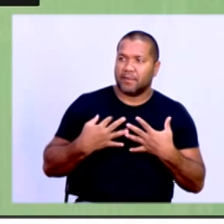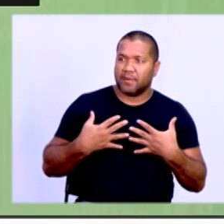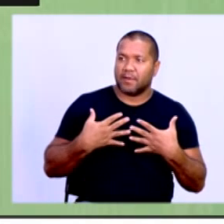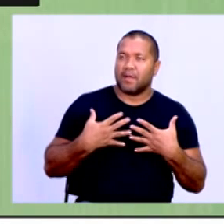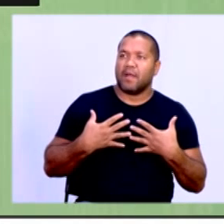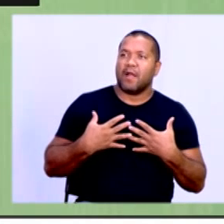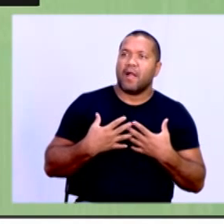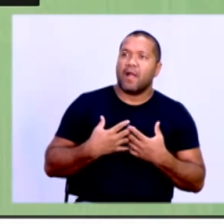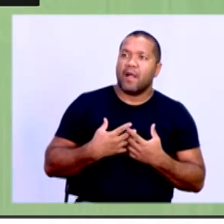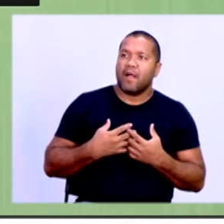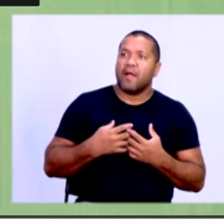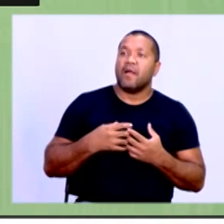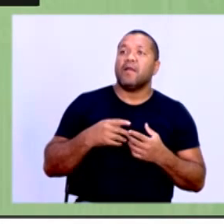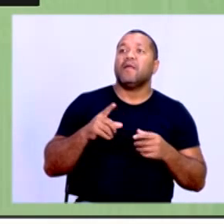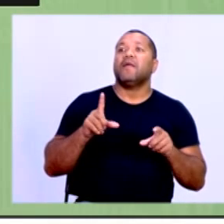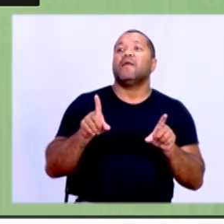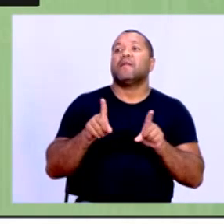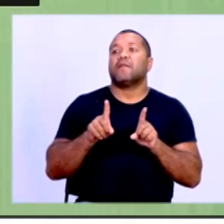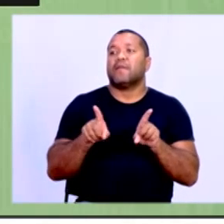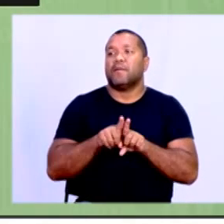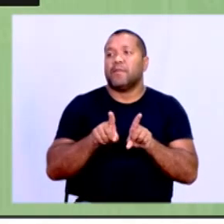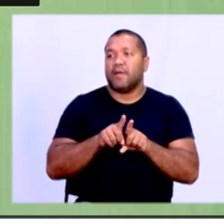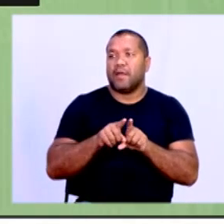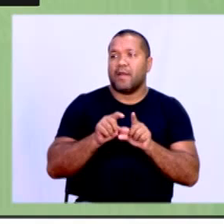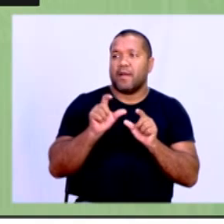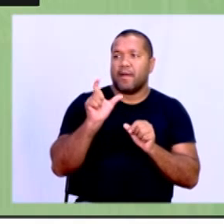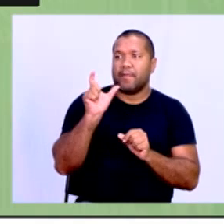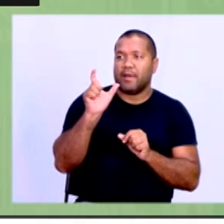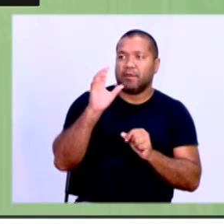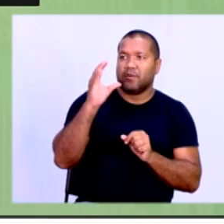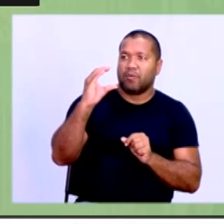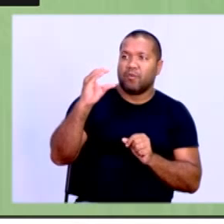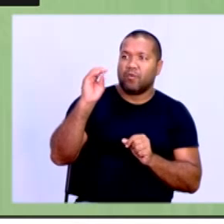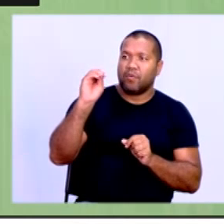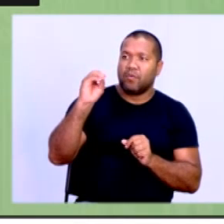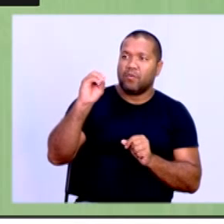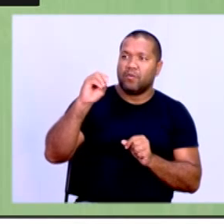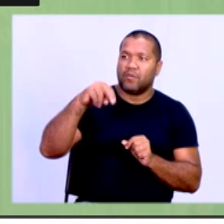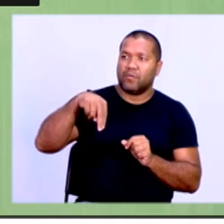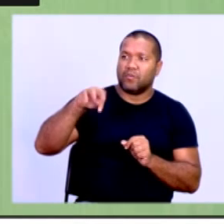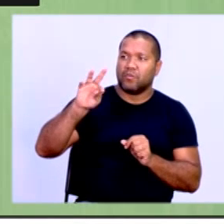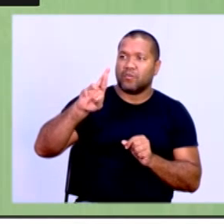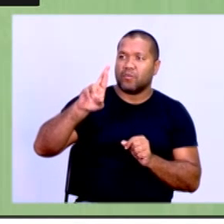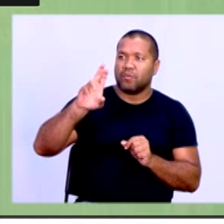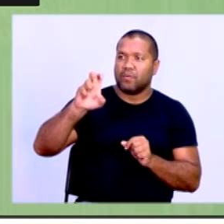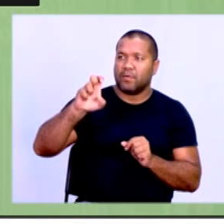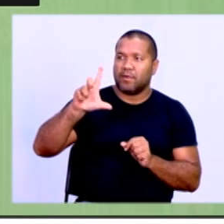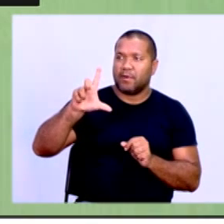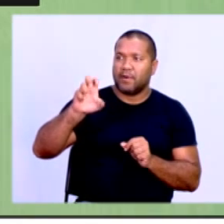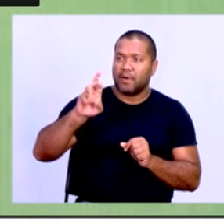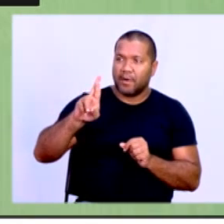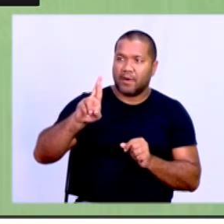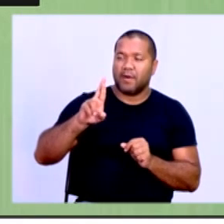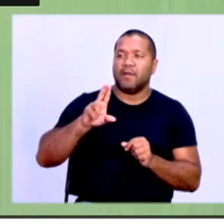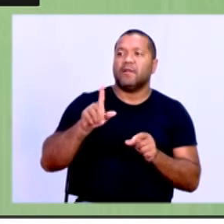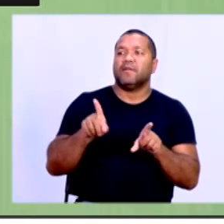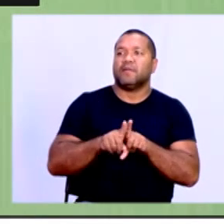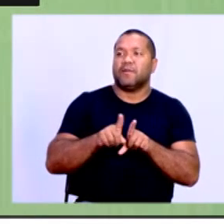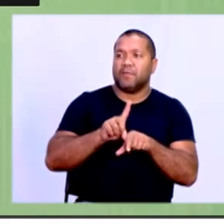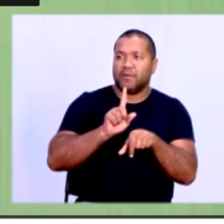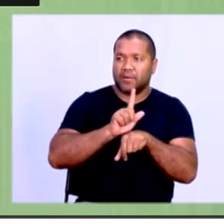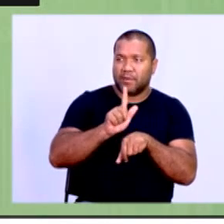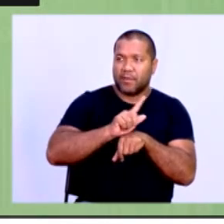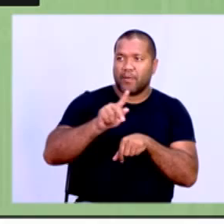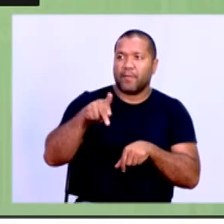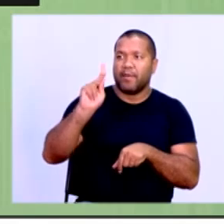a parte de controller. A parte de controller eu crio também com o gestor de tarefas do PHP, porque o